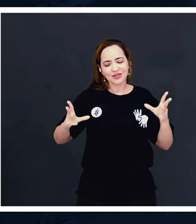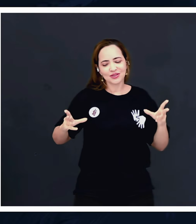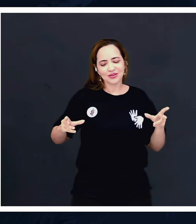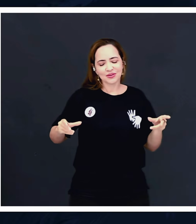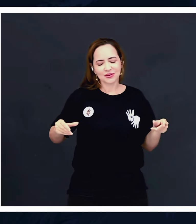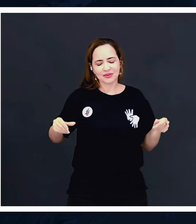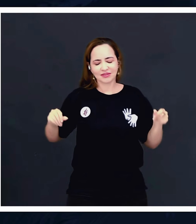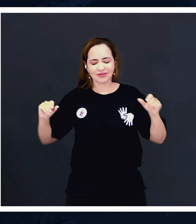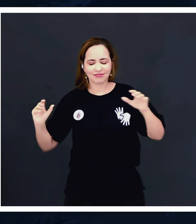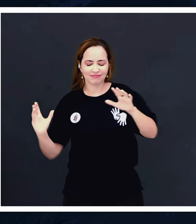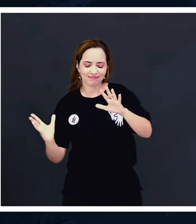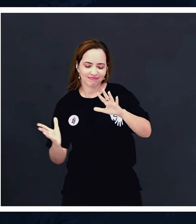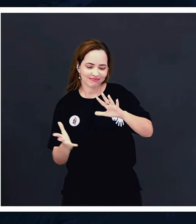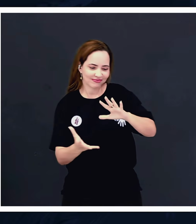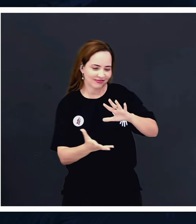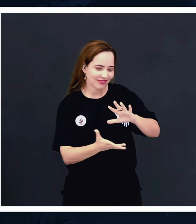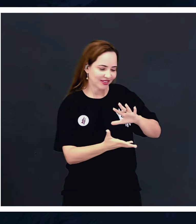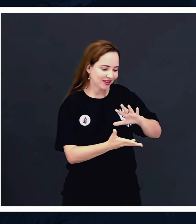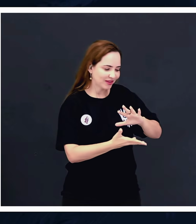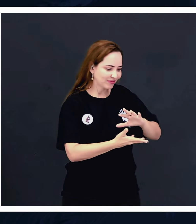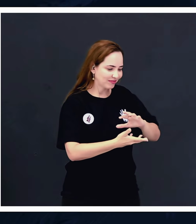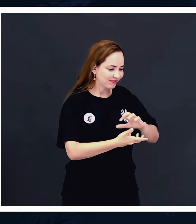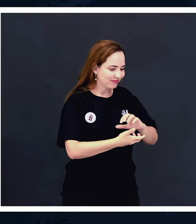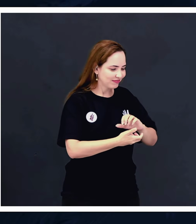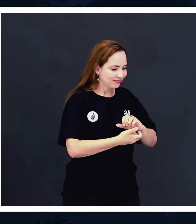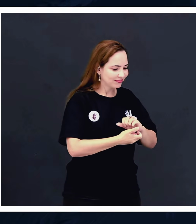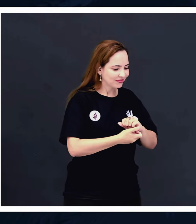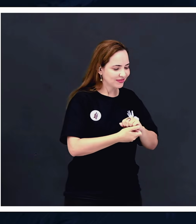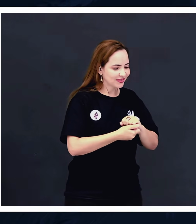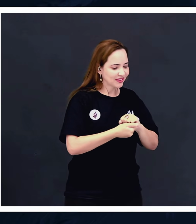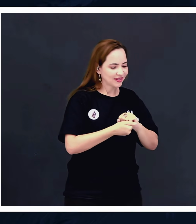alegria de toda a terra.